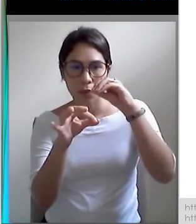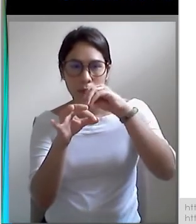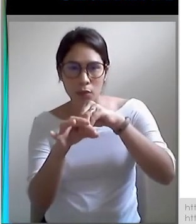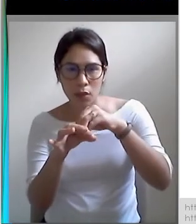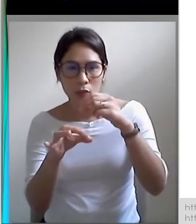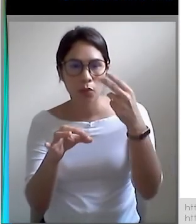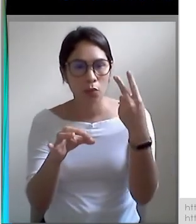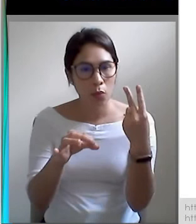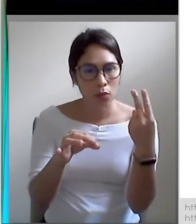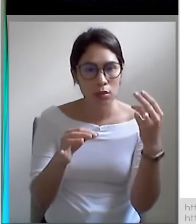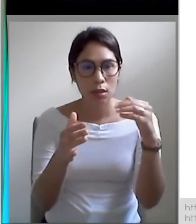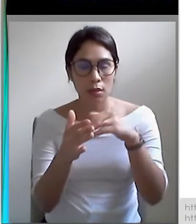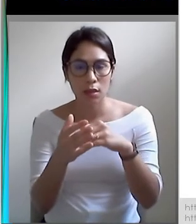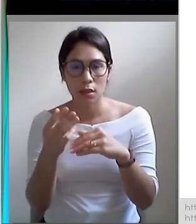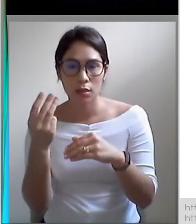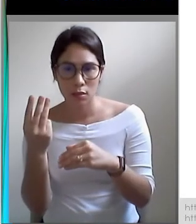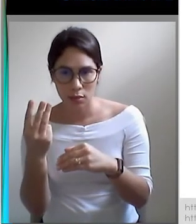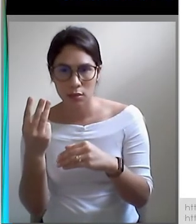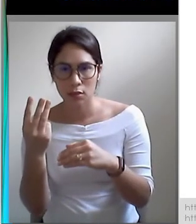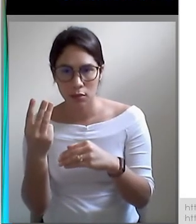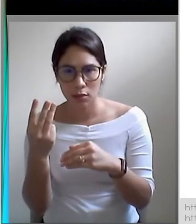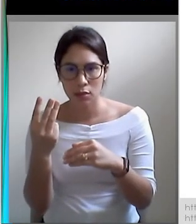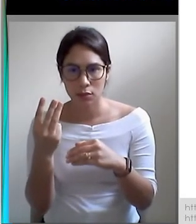modo acidófilo o seu citoplasma.